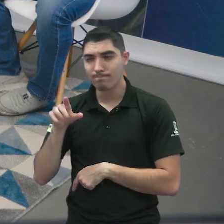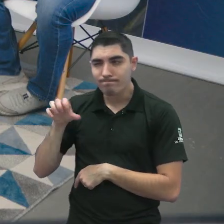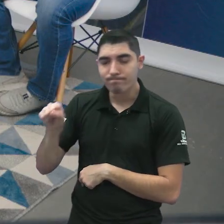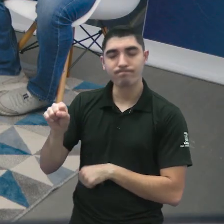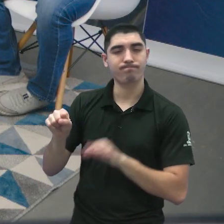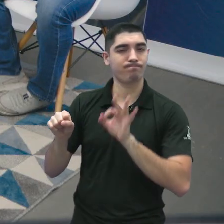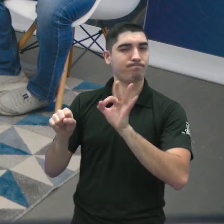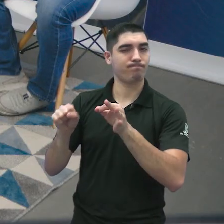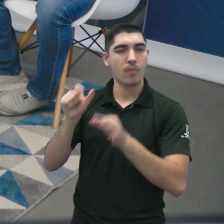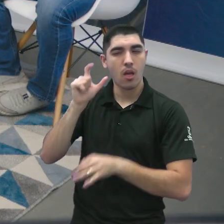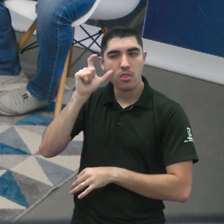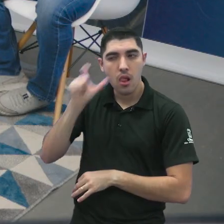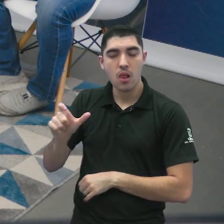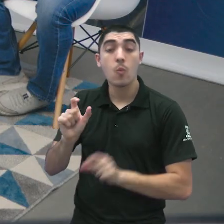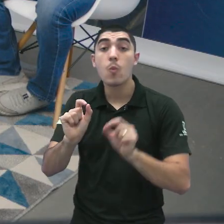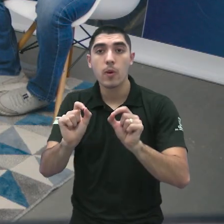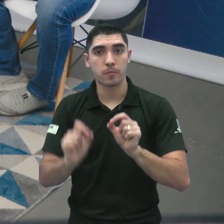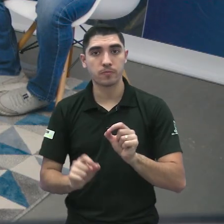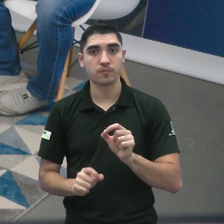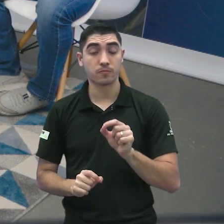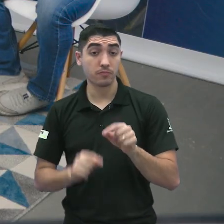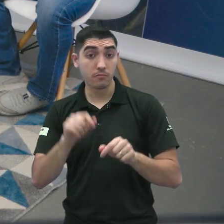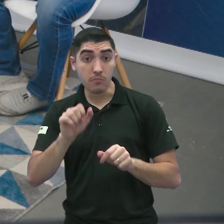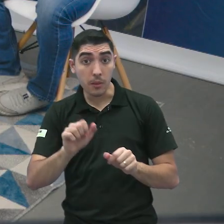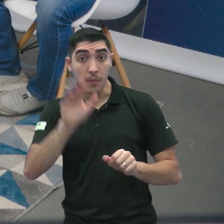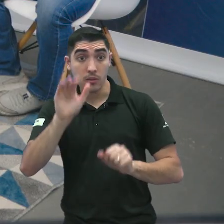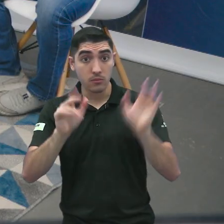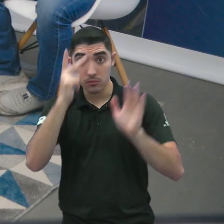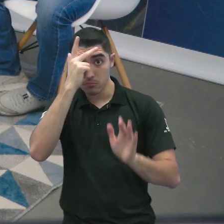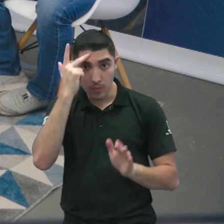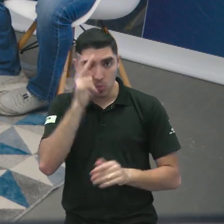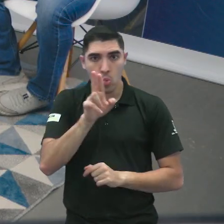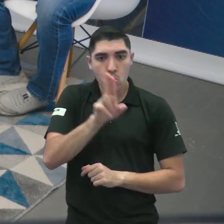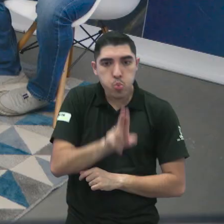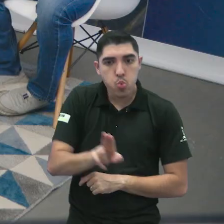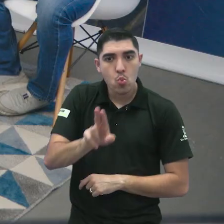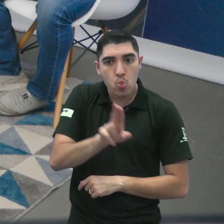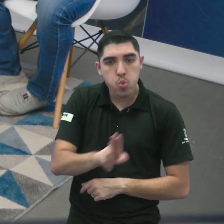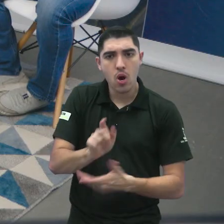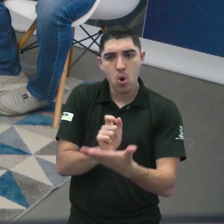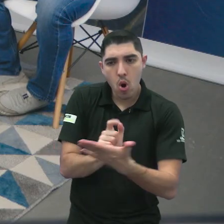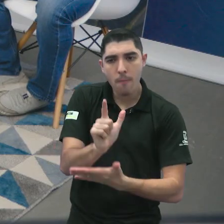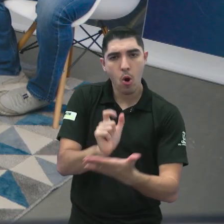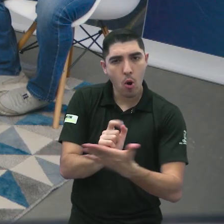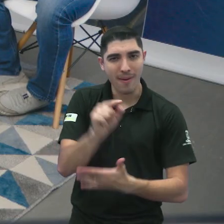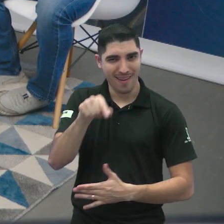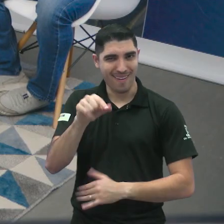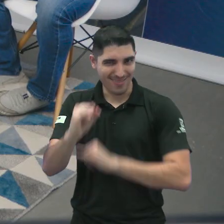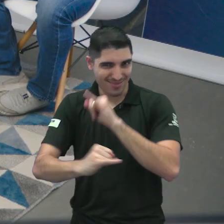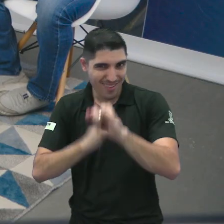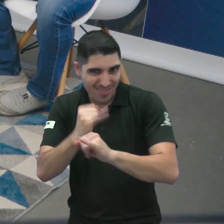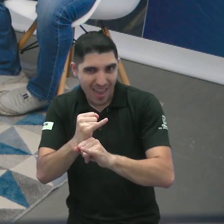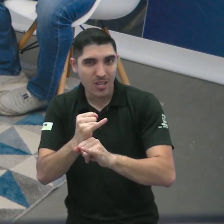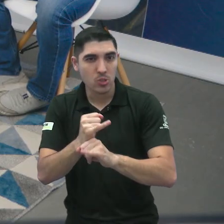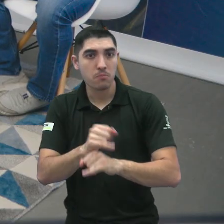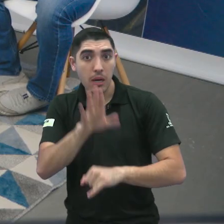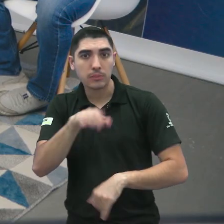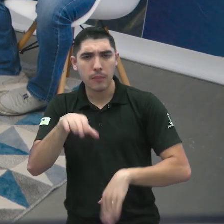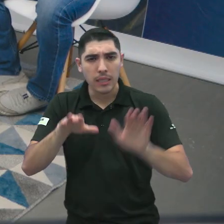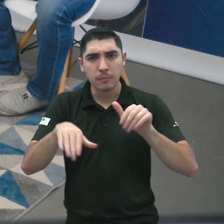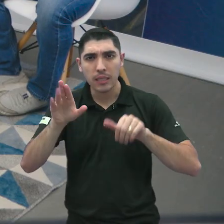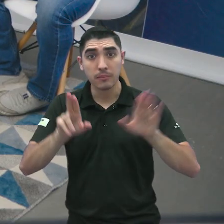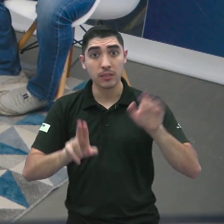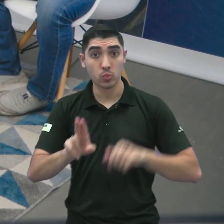ponto interessante, que isso aqui tem um efeito de rede. Quanto mais consumidores vão para um marketplace, por exemplo,